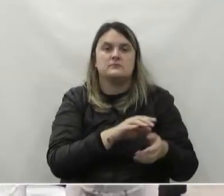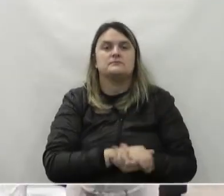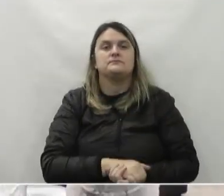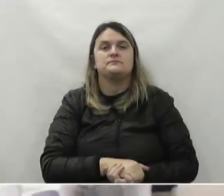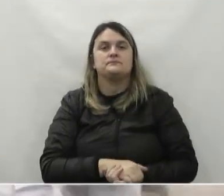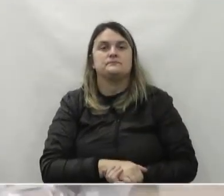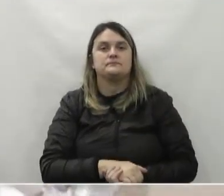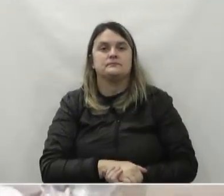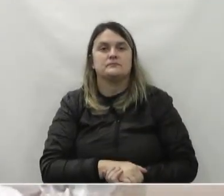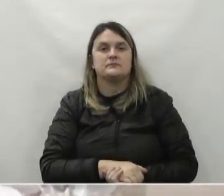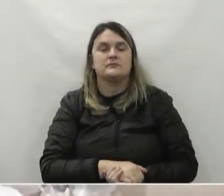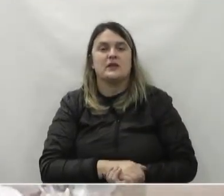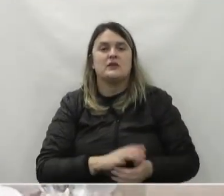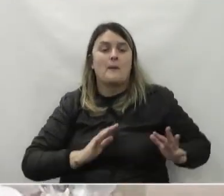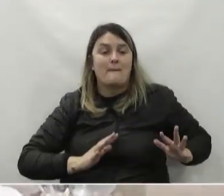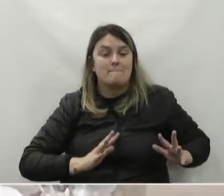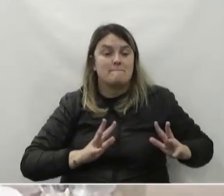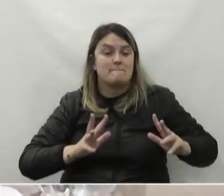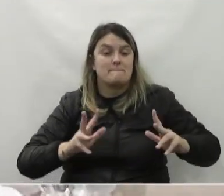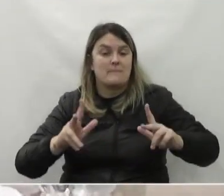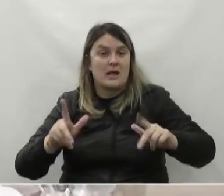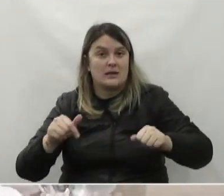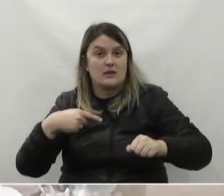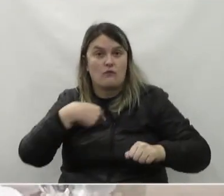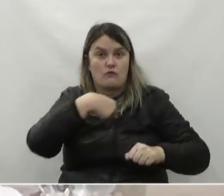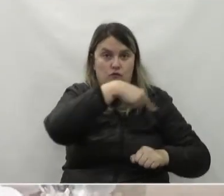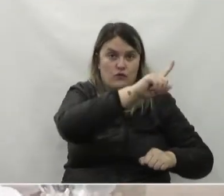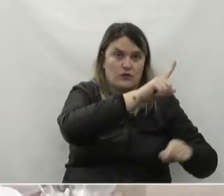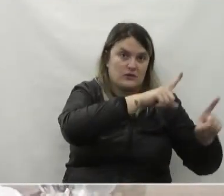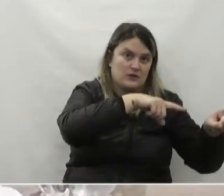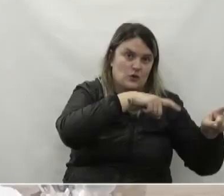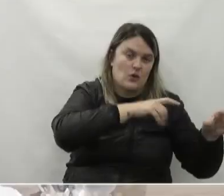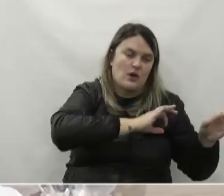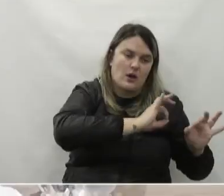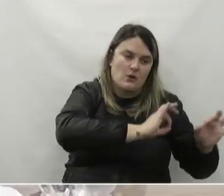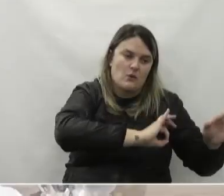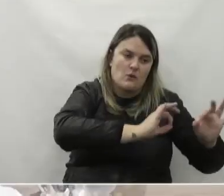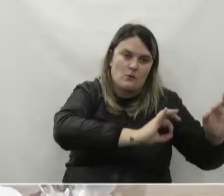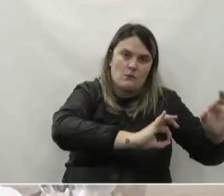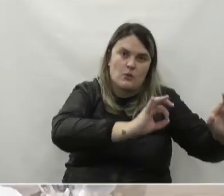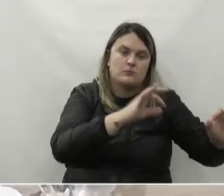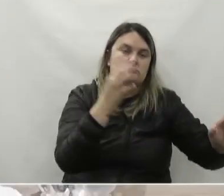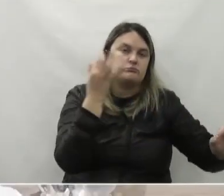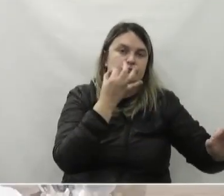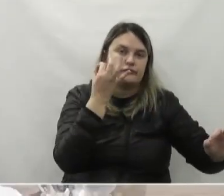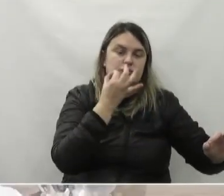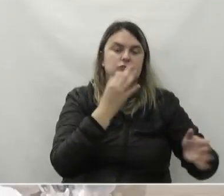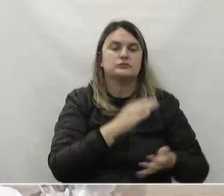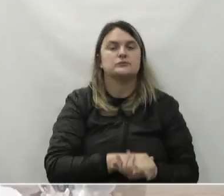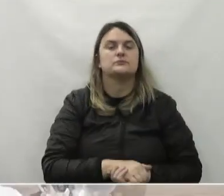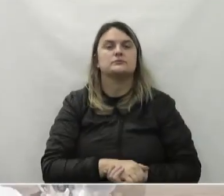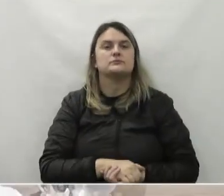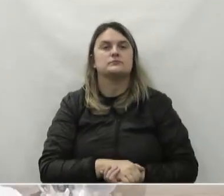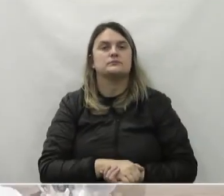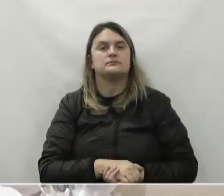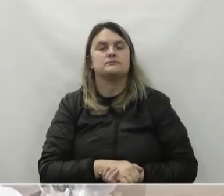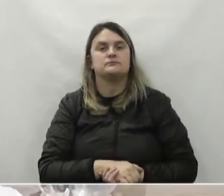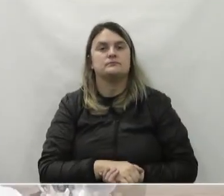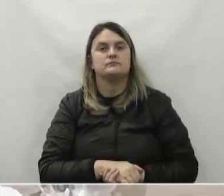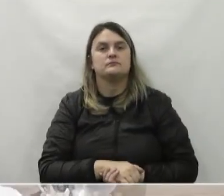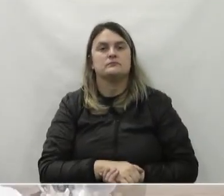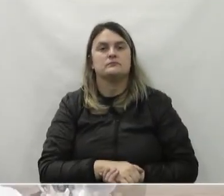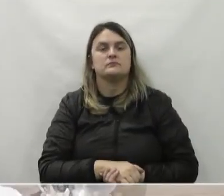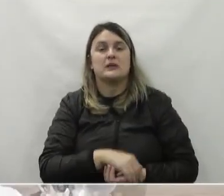Eles tiraram uma máquina que estava trabalhando aqui da cidade para fazer lá esse serviço, porque a outra está na oficina. Então,